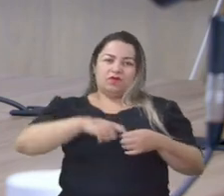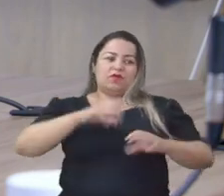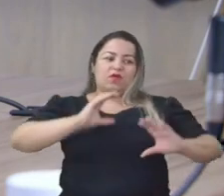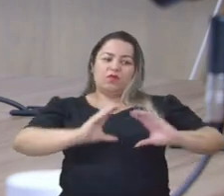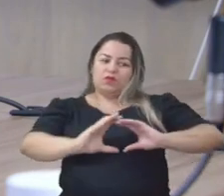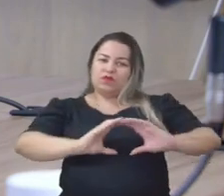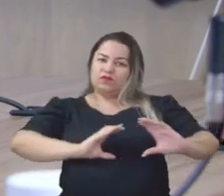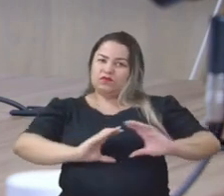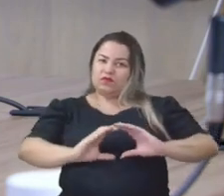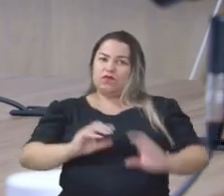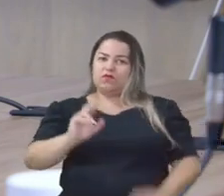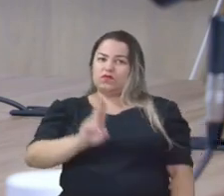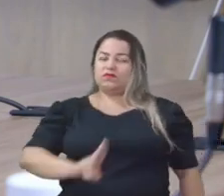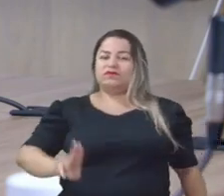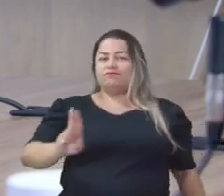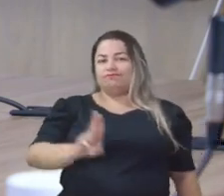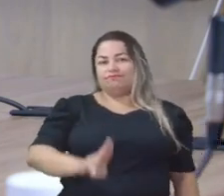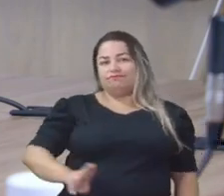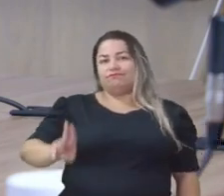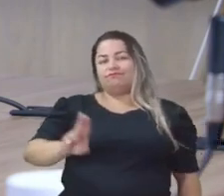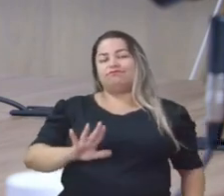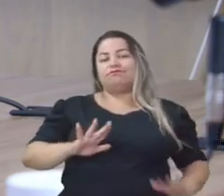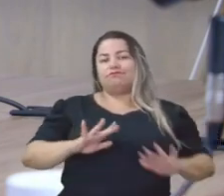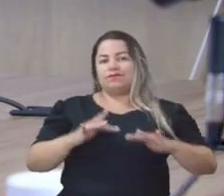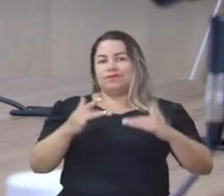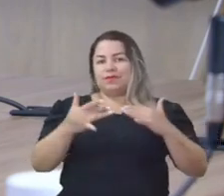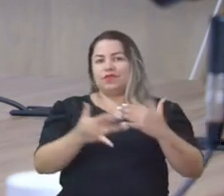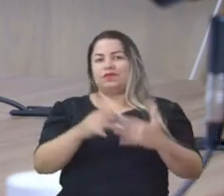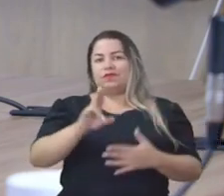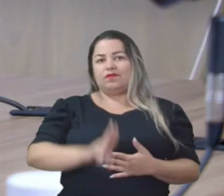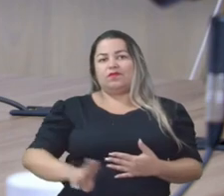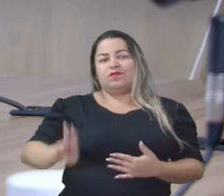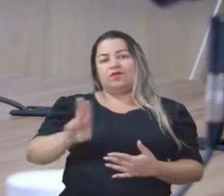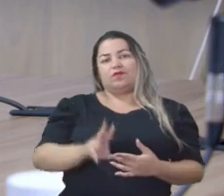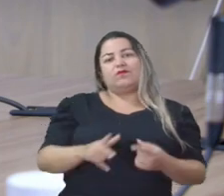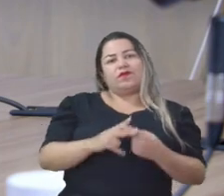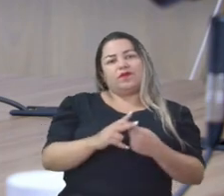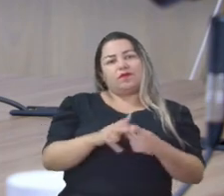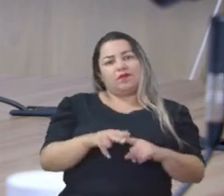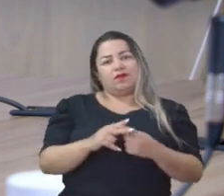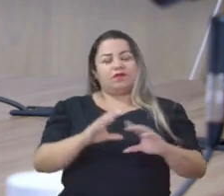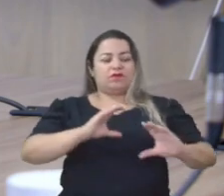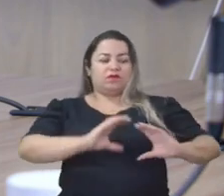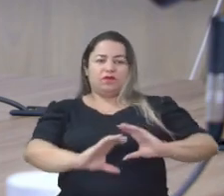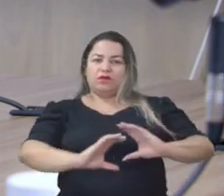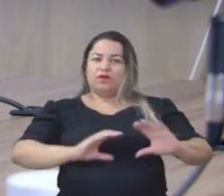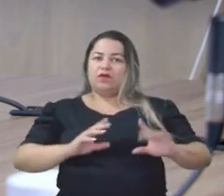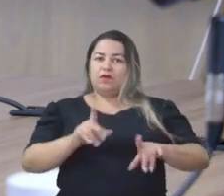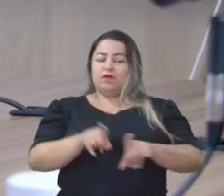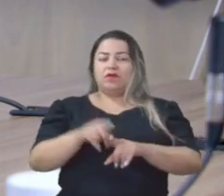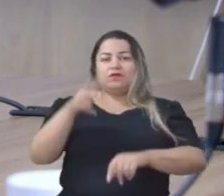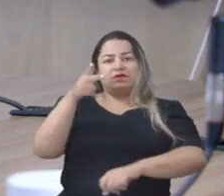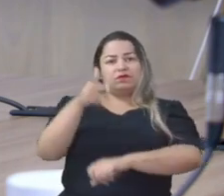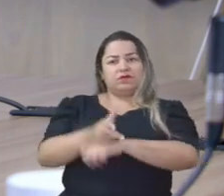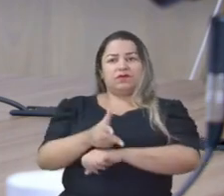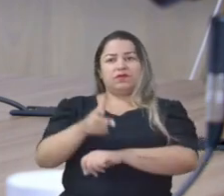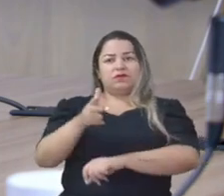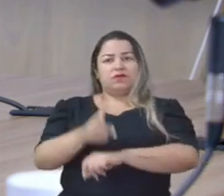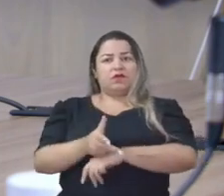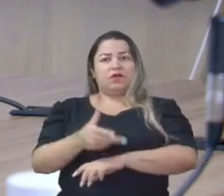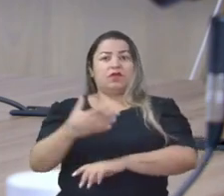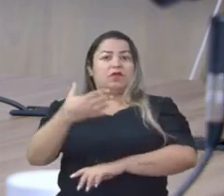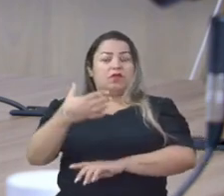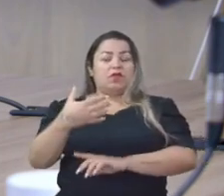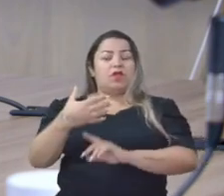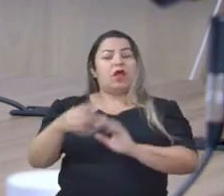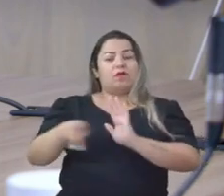né? A utilização de redes sociais, a utilização de ferramentas de comunicação, como câmeras, celulares, computadores,